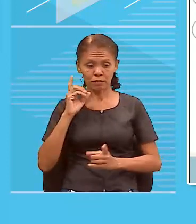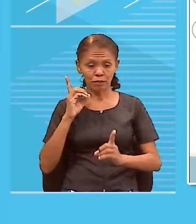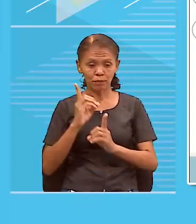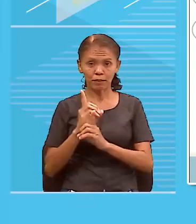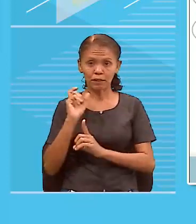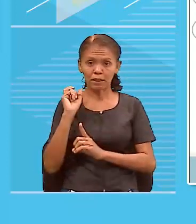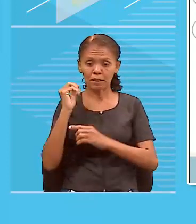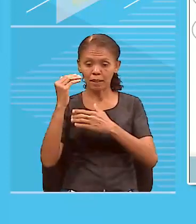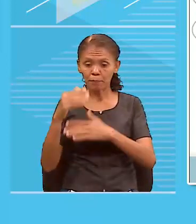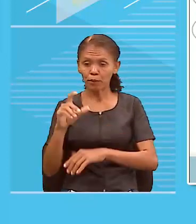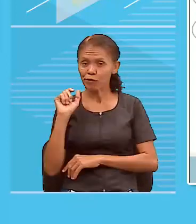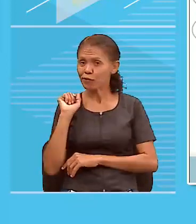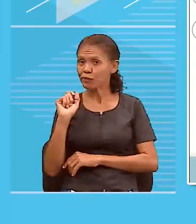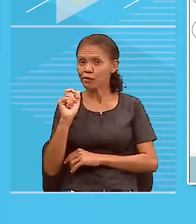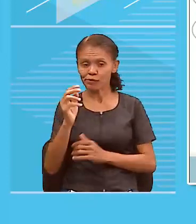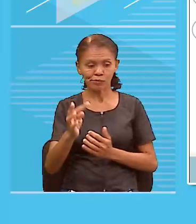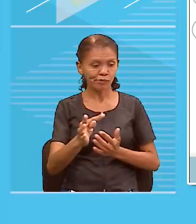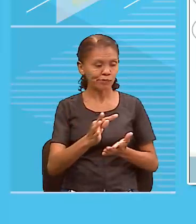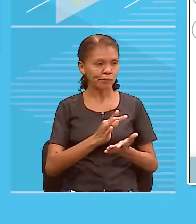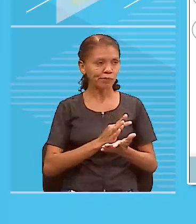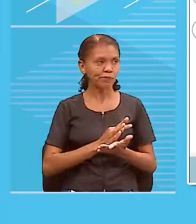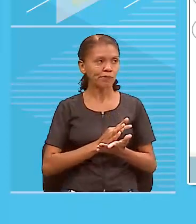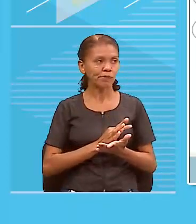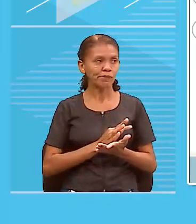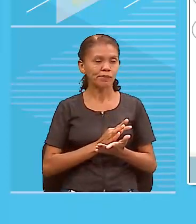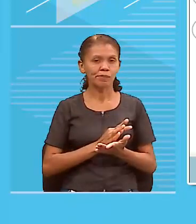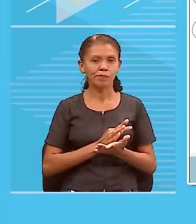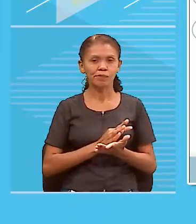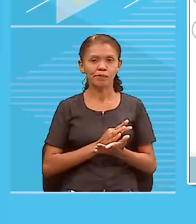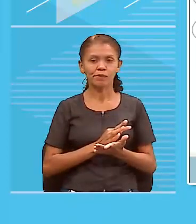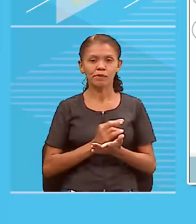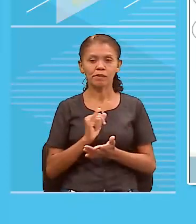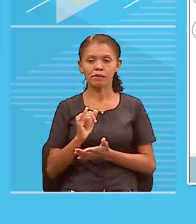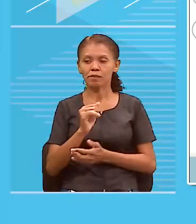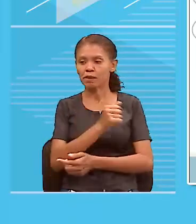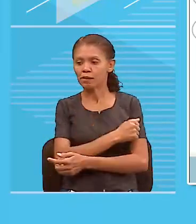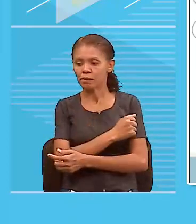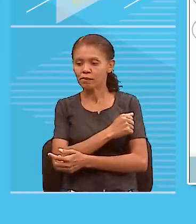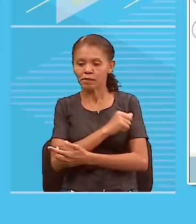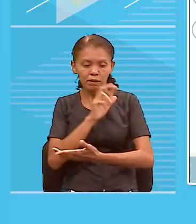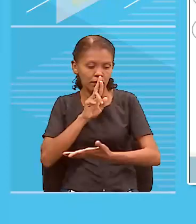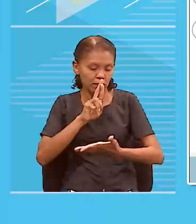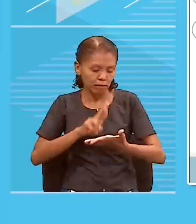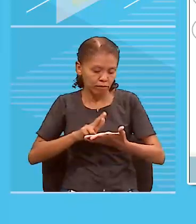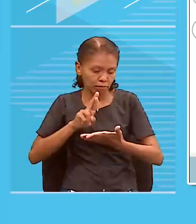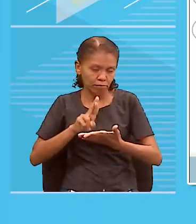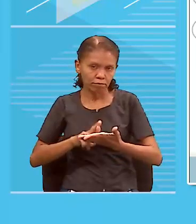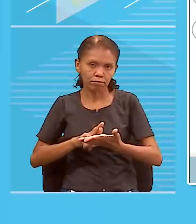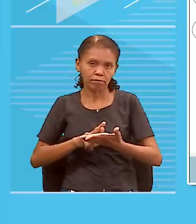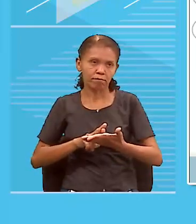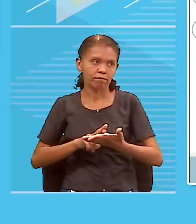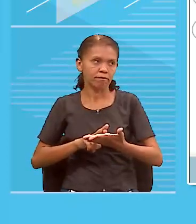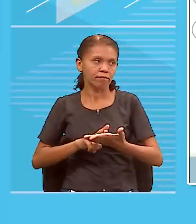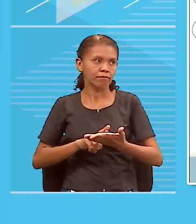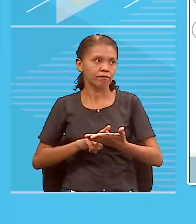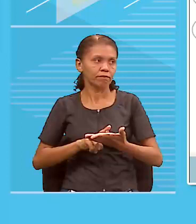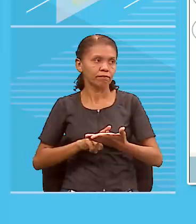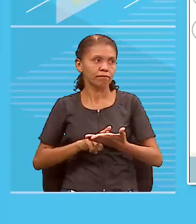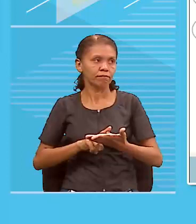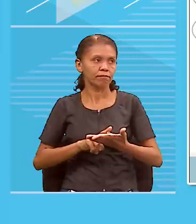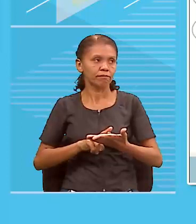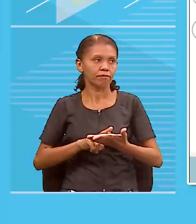as aulas a quem sabe que quando vai fazer um simulado no dele e nem de Olha eu respondo muito esse tipo de questão ali